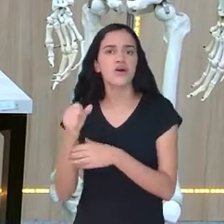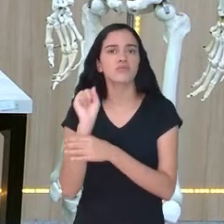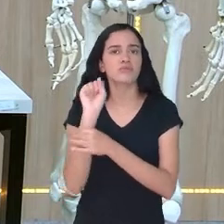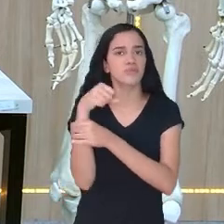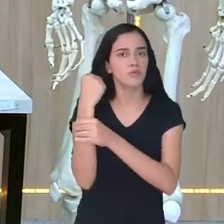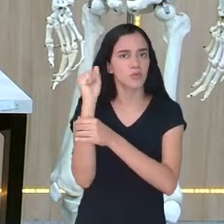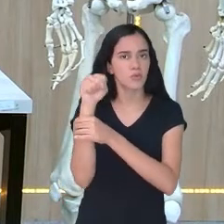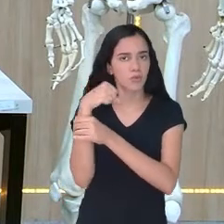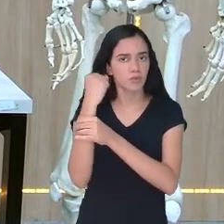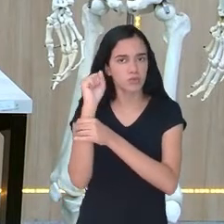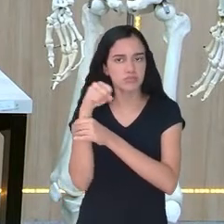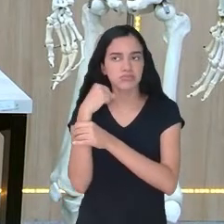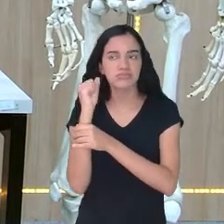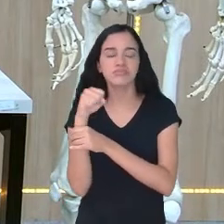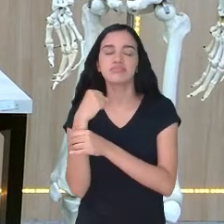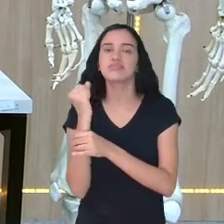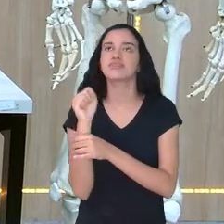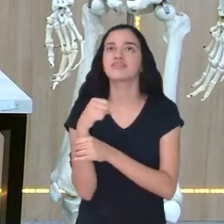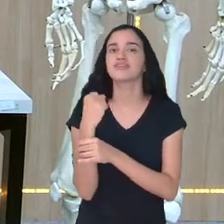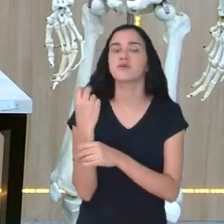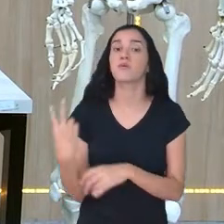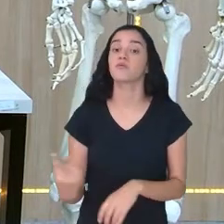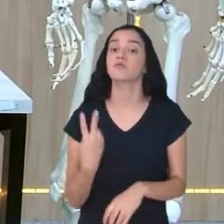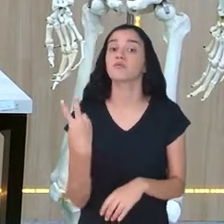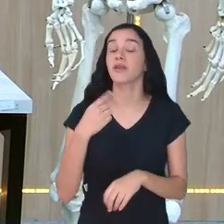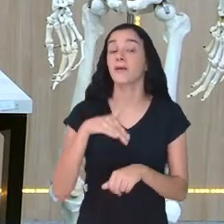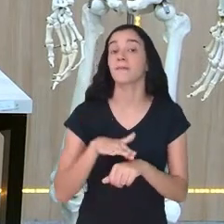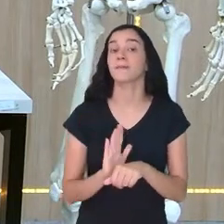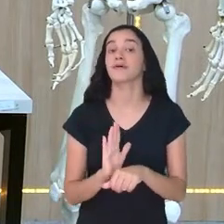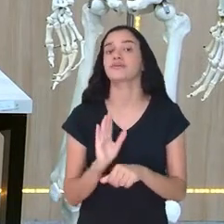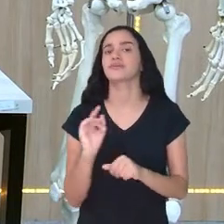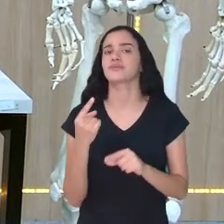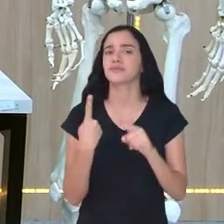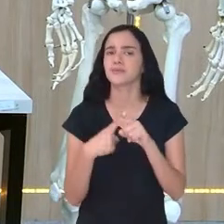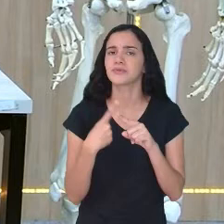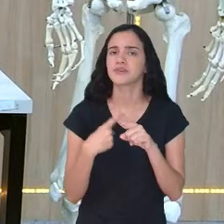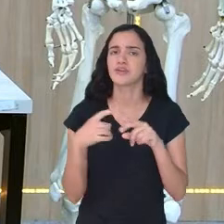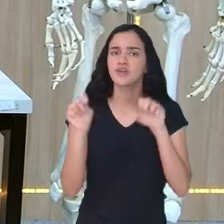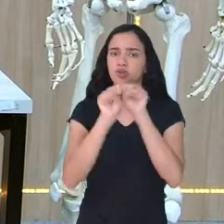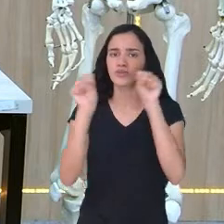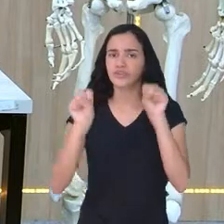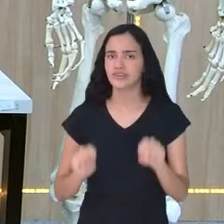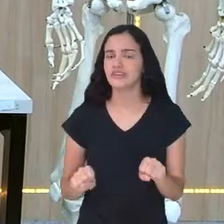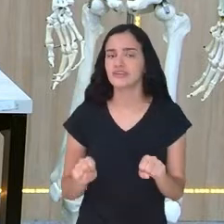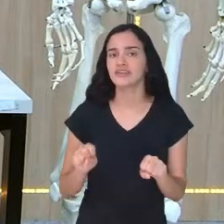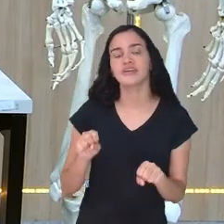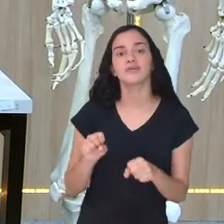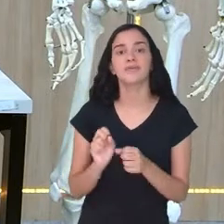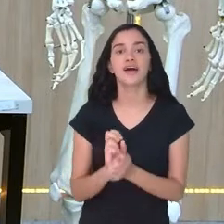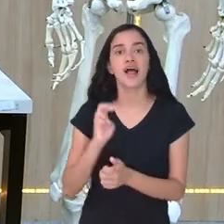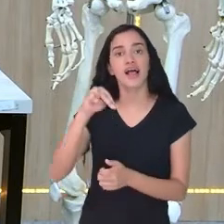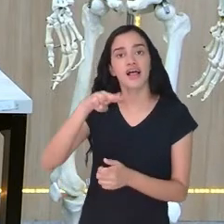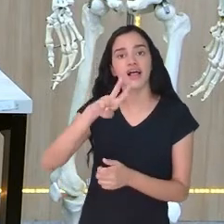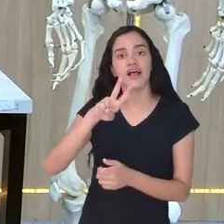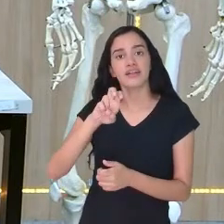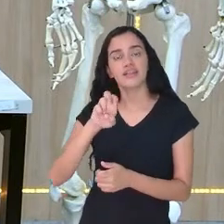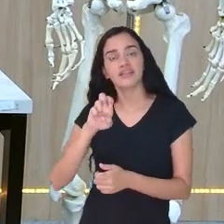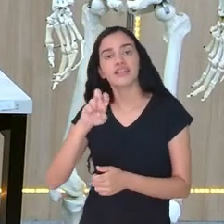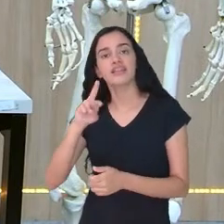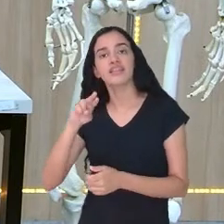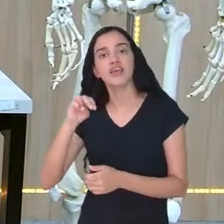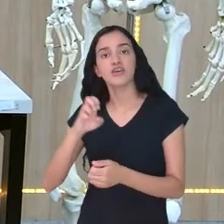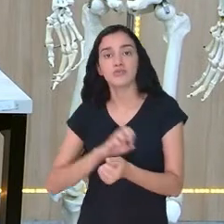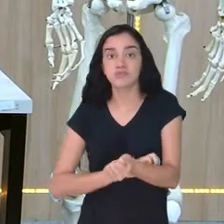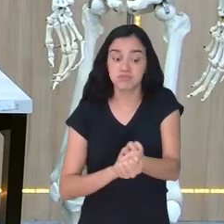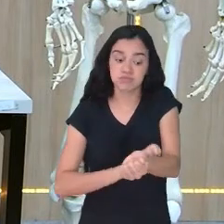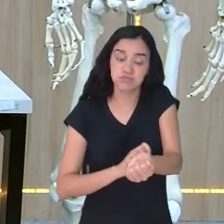vezes, recebe aí, assim, um valor maior. Por quê? Porque o sistema nervoso, junto com o sistema endócrino, controla todos os